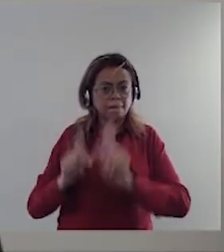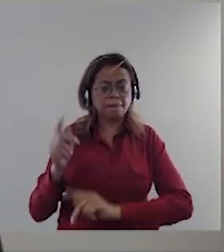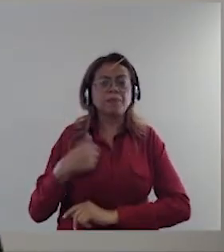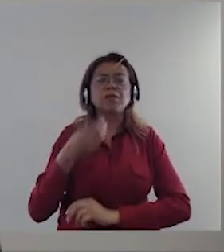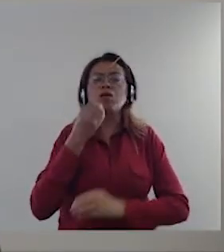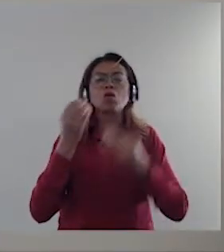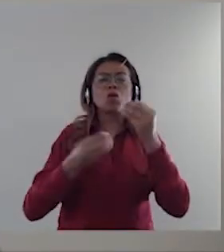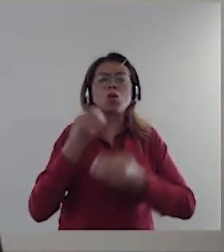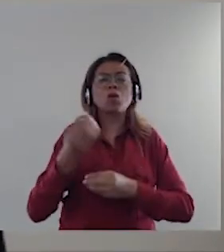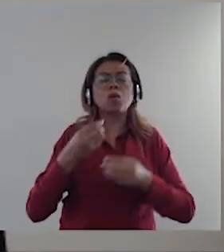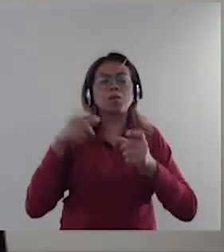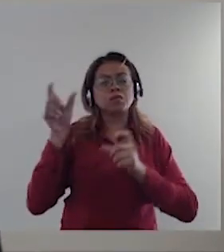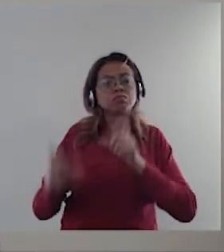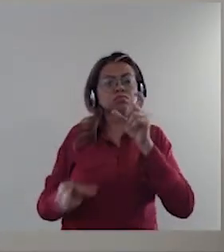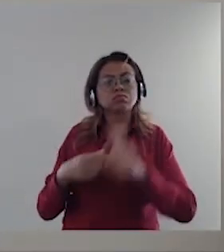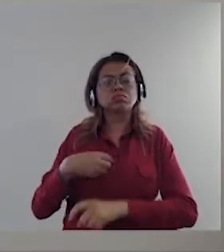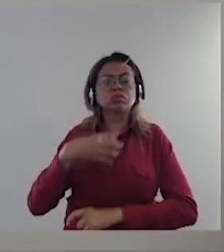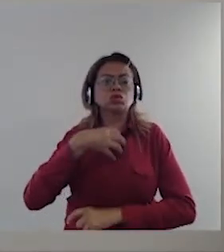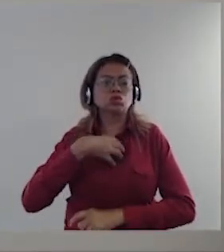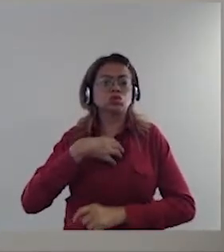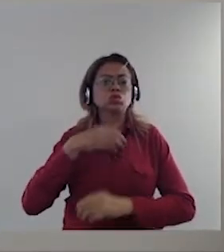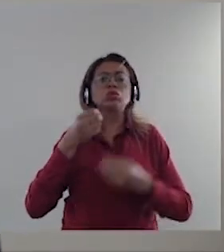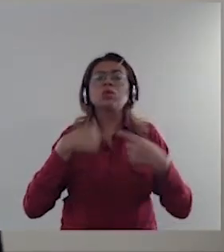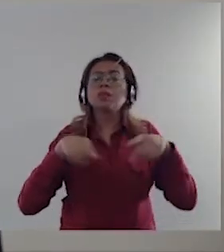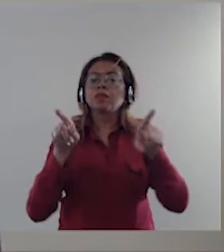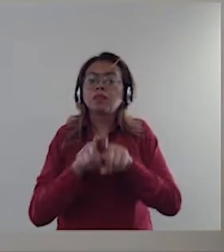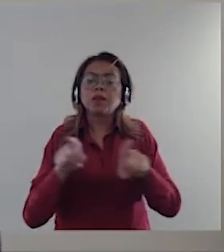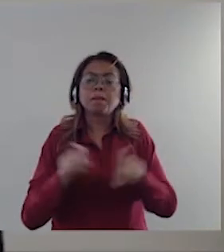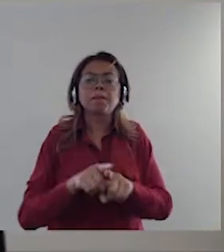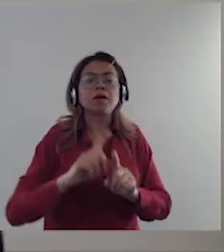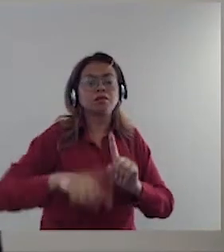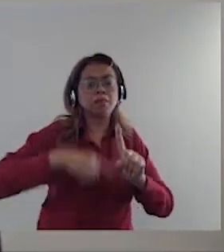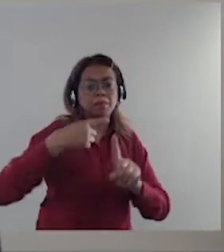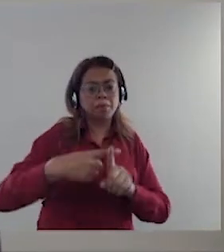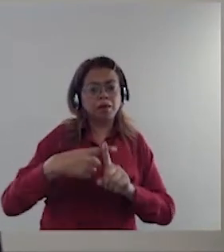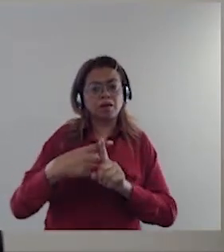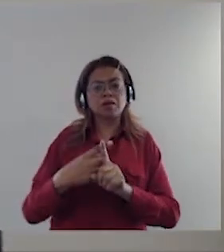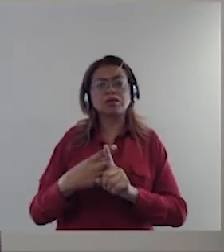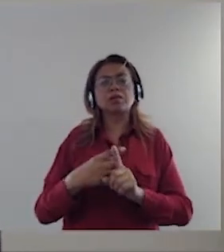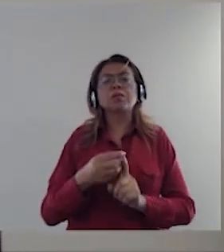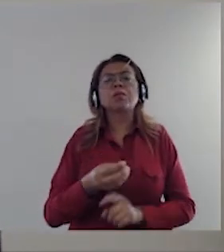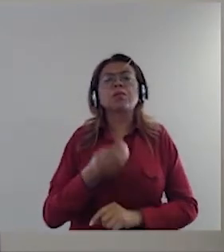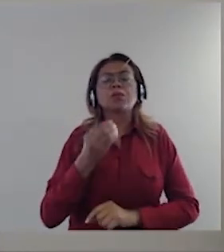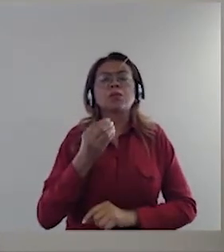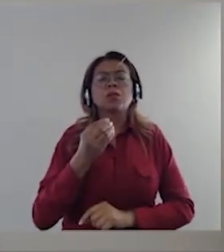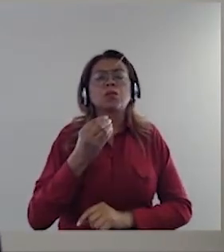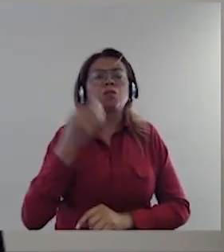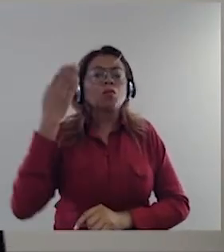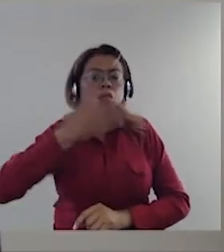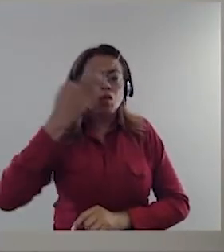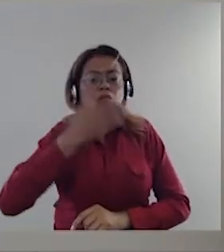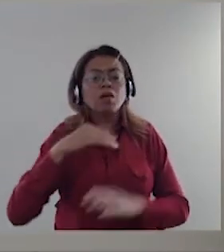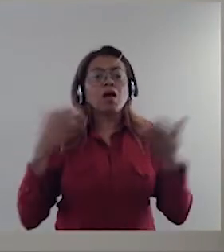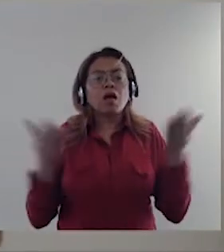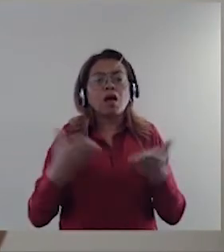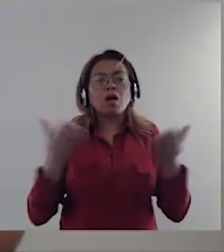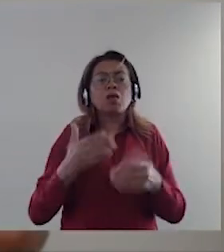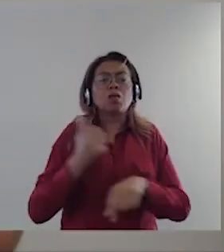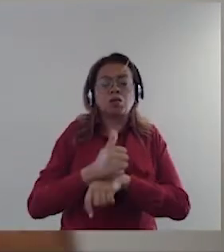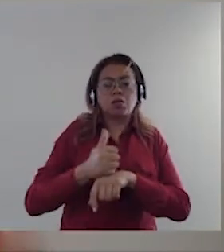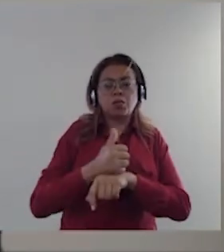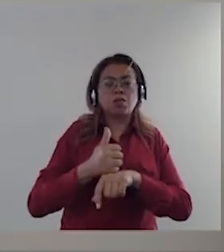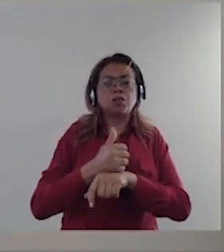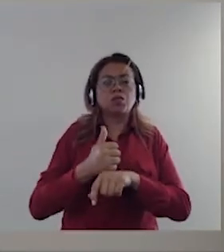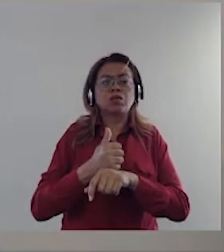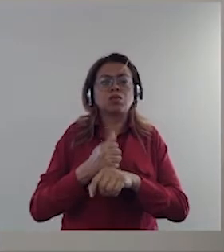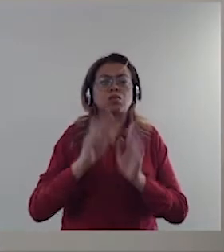ponto de vista da saúde, né? Também vai ser muito mais provável agora nós termos uma